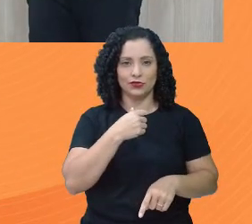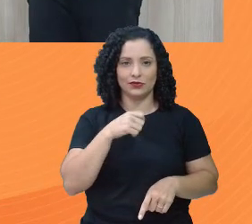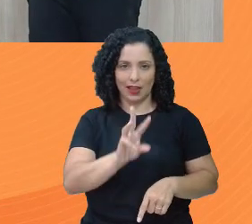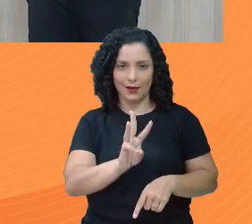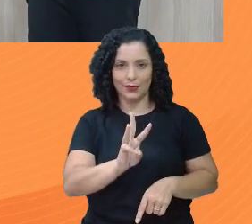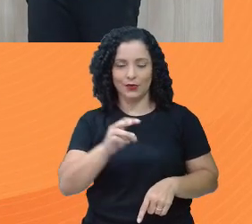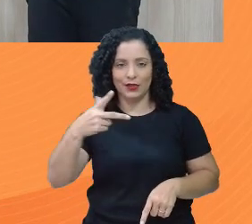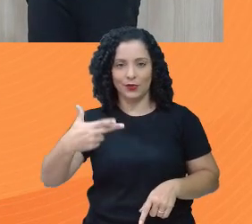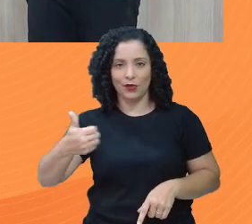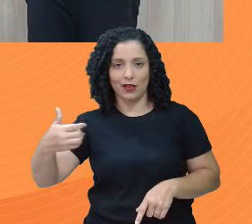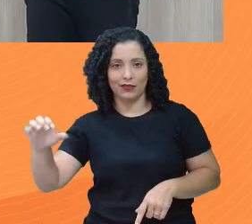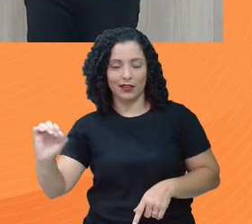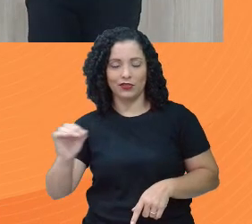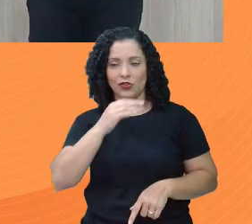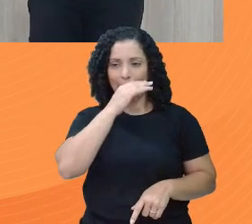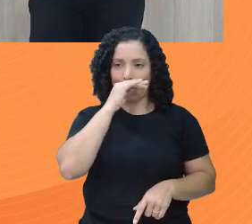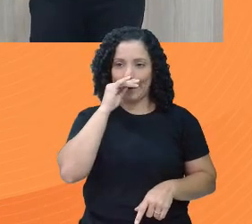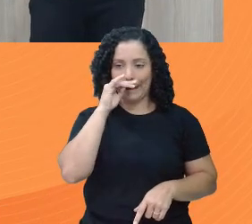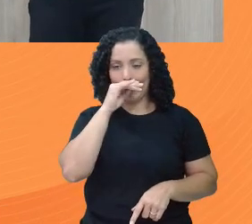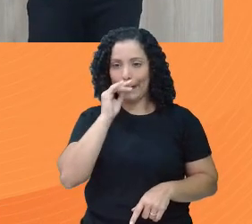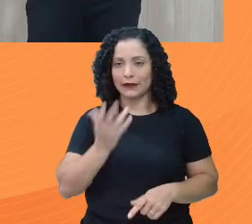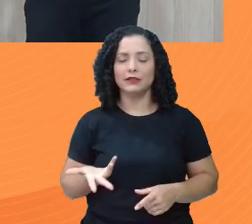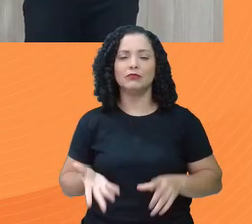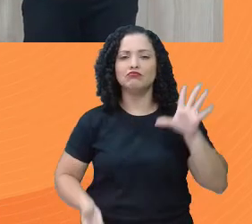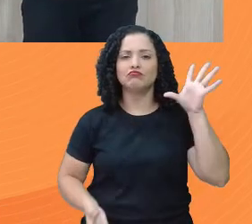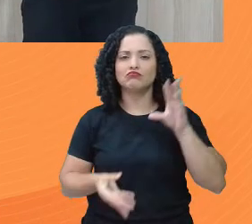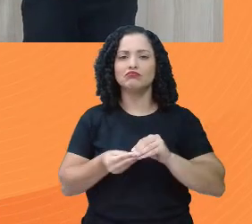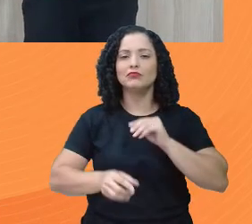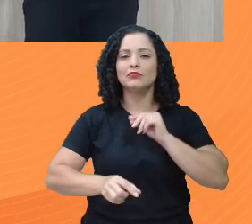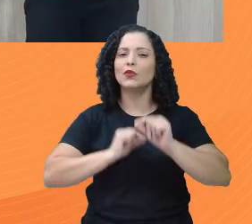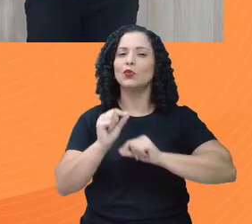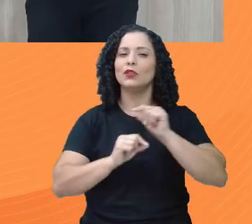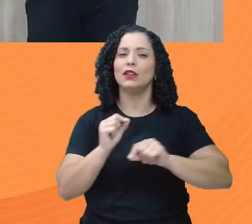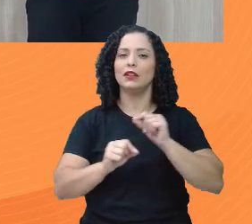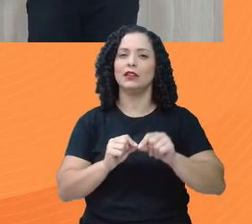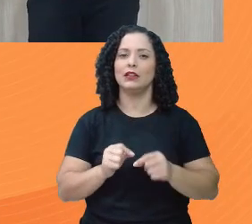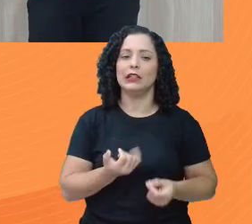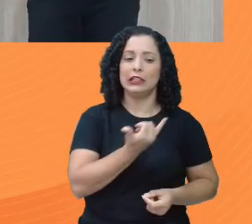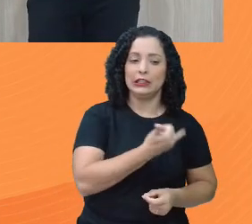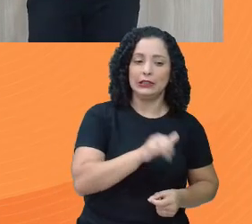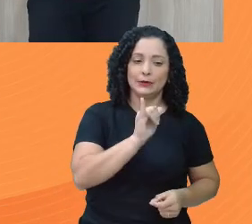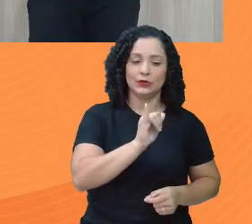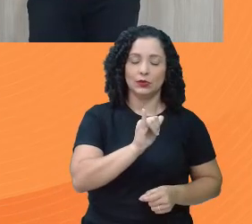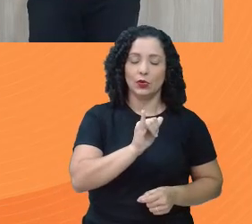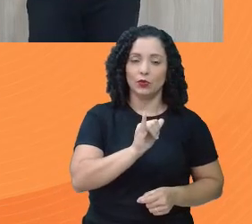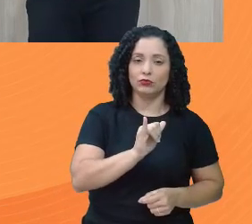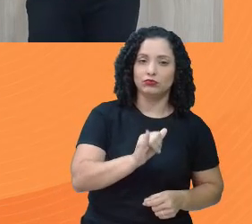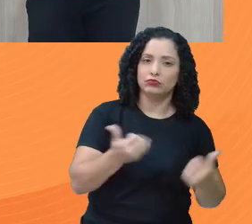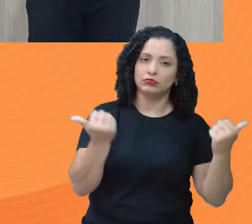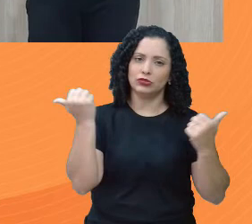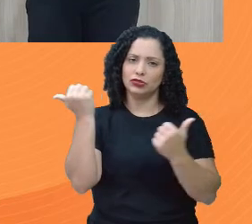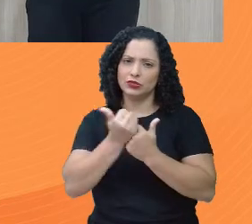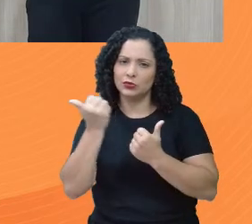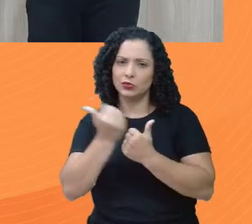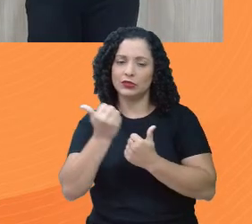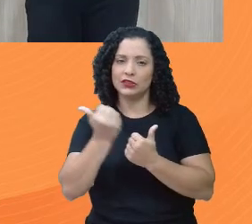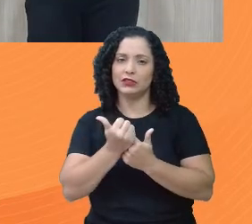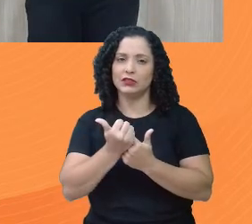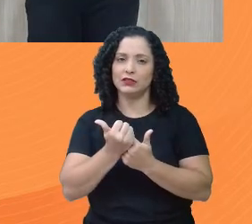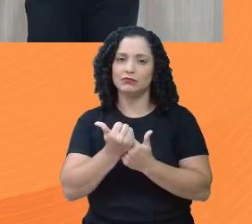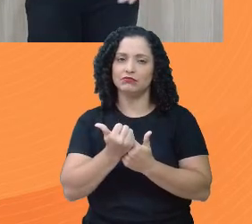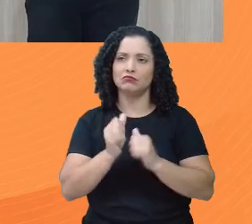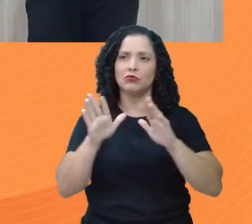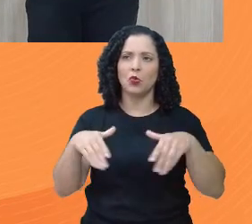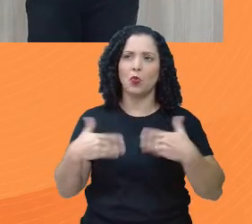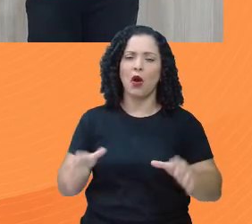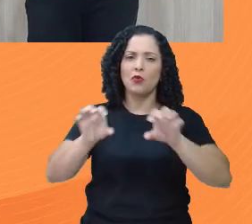que o valor de y lá é igual a 20, então você vai pegar esse valor de y e vai substituir na equação. Em qual equação,